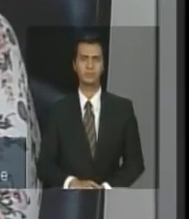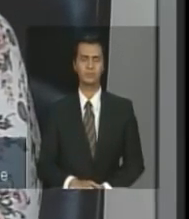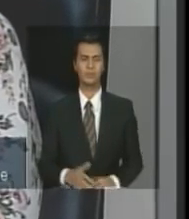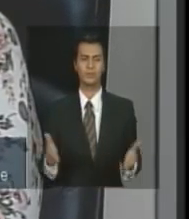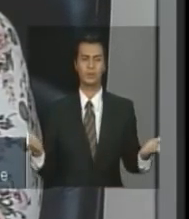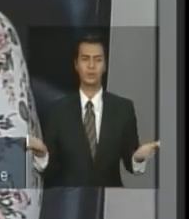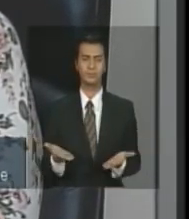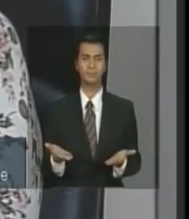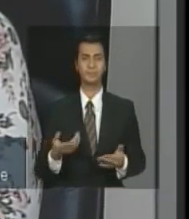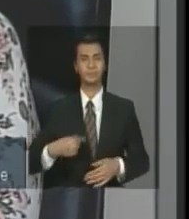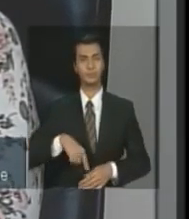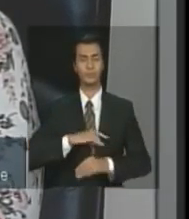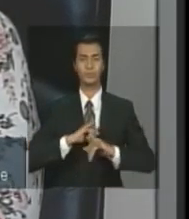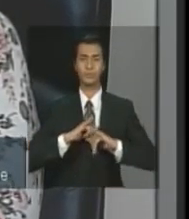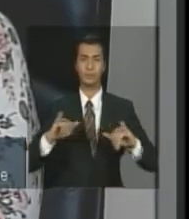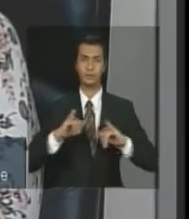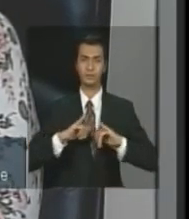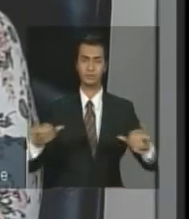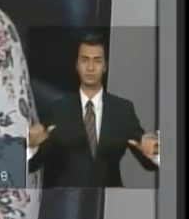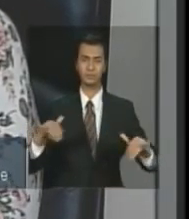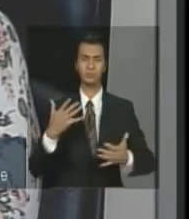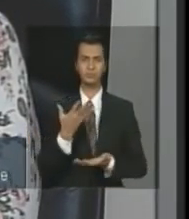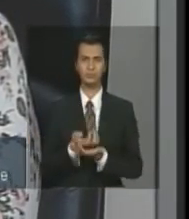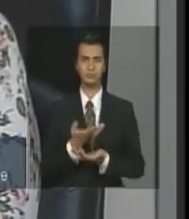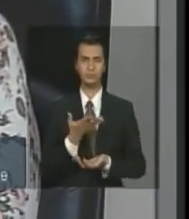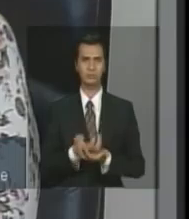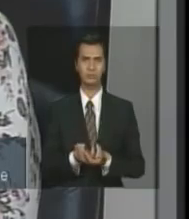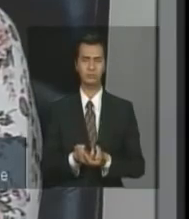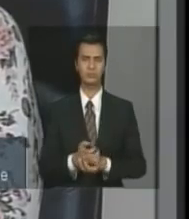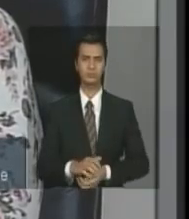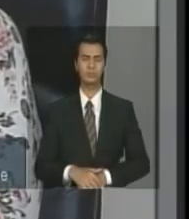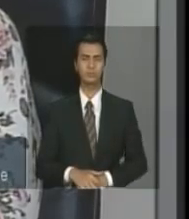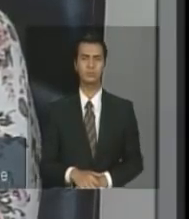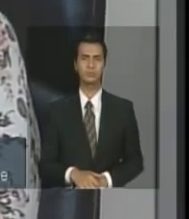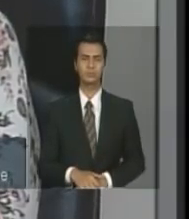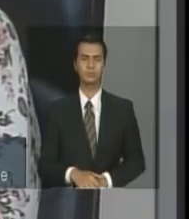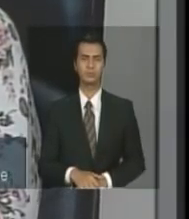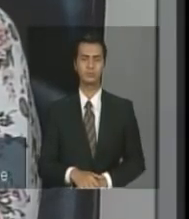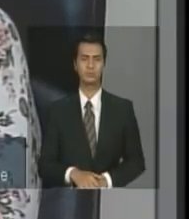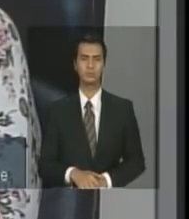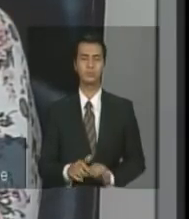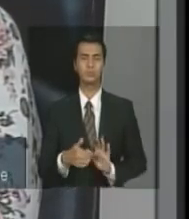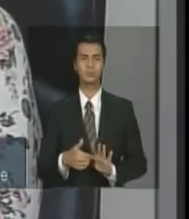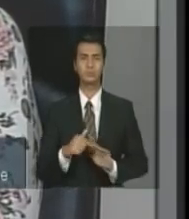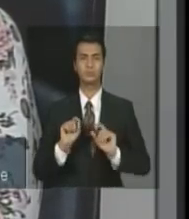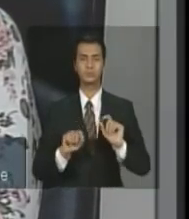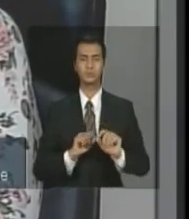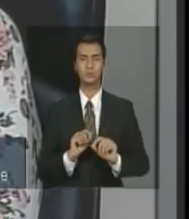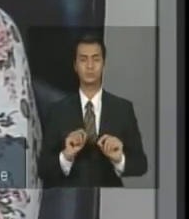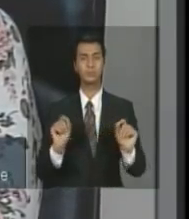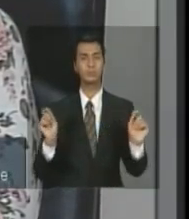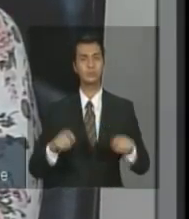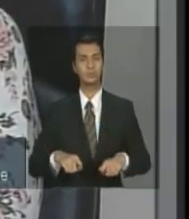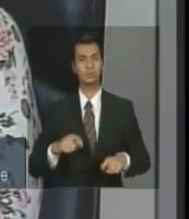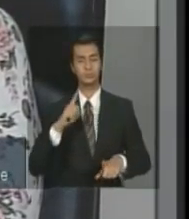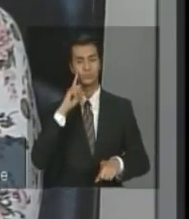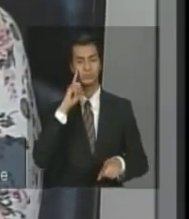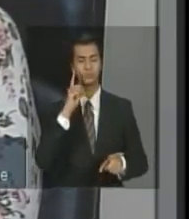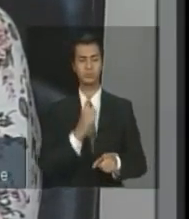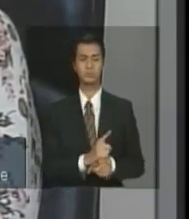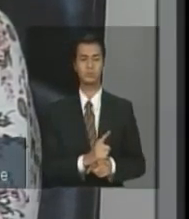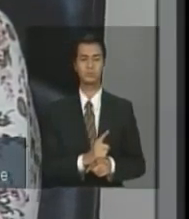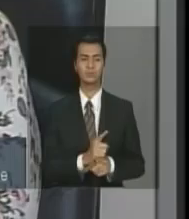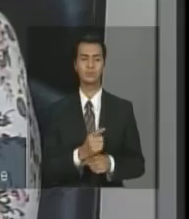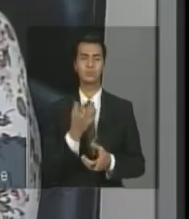agora divulgando dados que permitem, por um lado, identificar isso, que é um dado